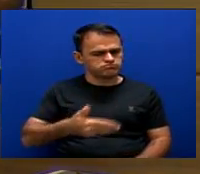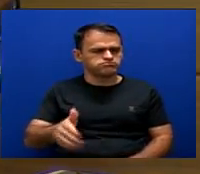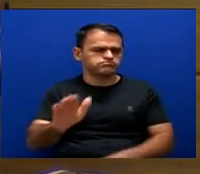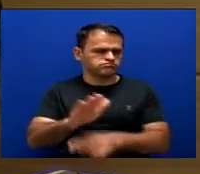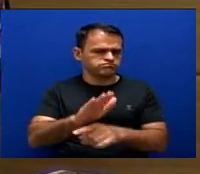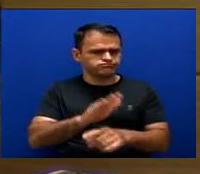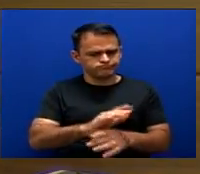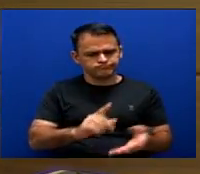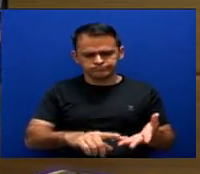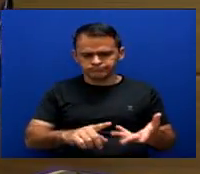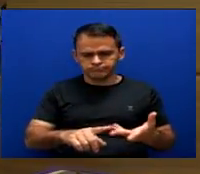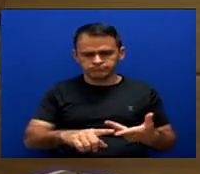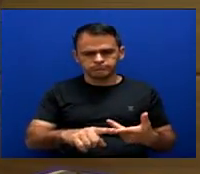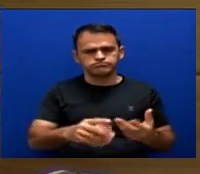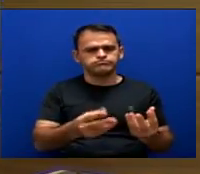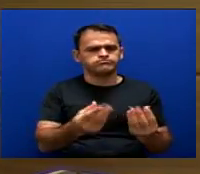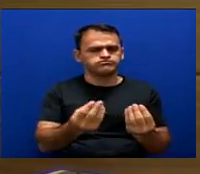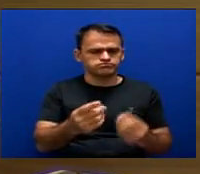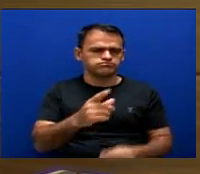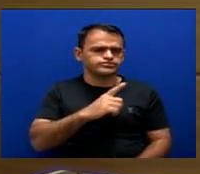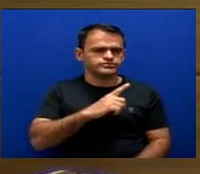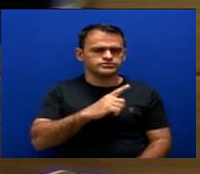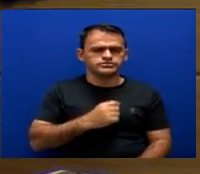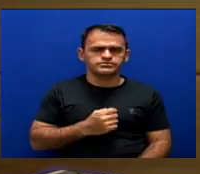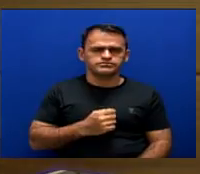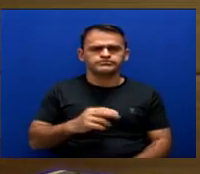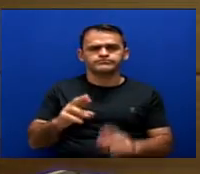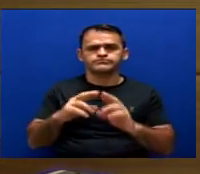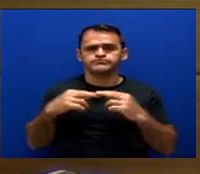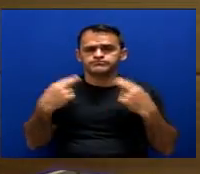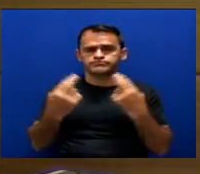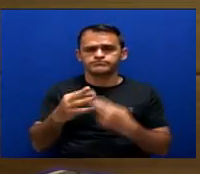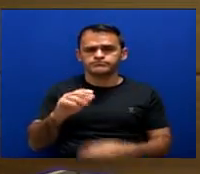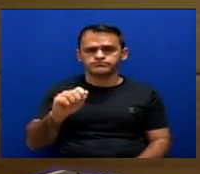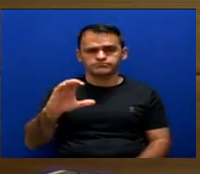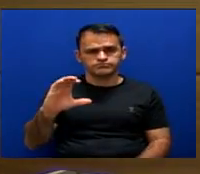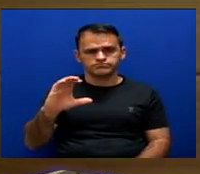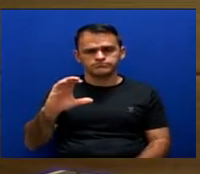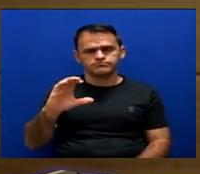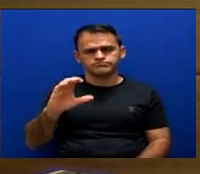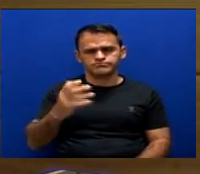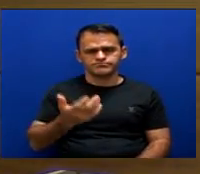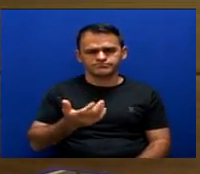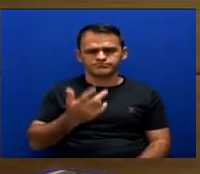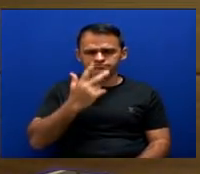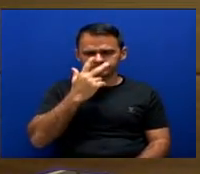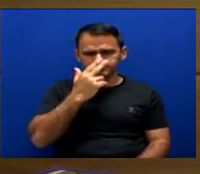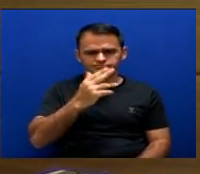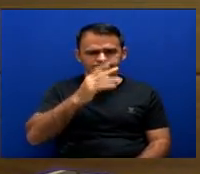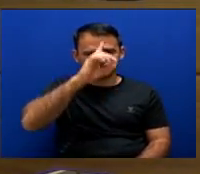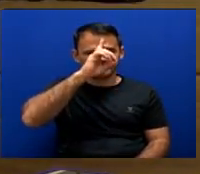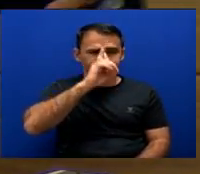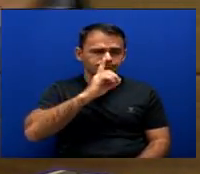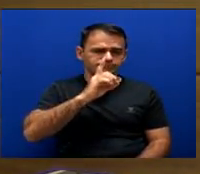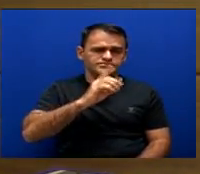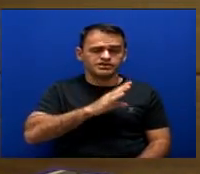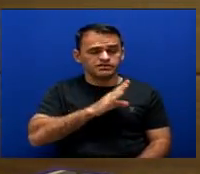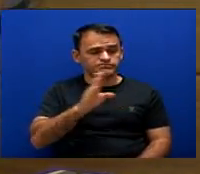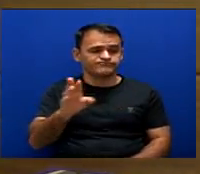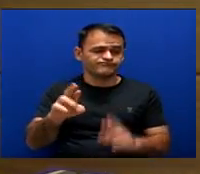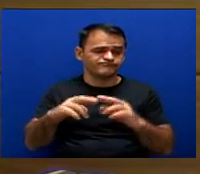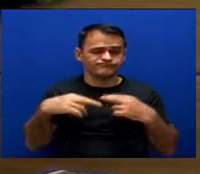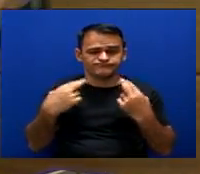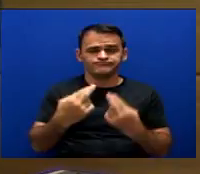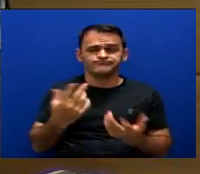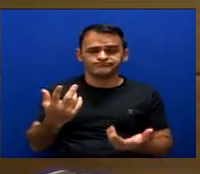podemos deixar isso não esquecer porque nas reuniões do tac às vezes até um pouco depressivo só eu vou naquelas reuniões e só